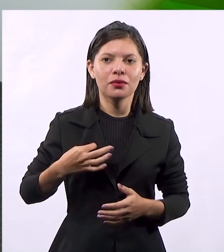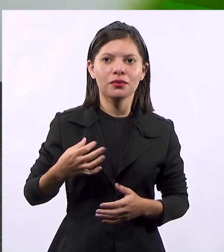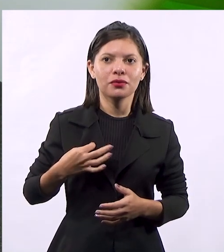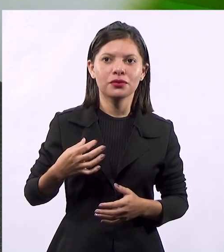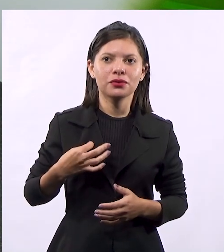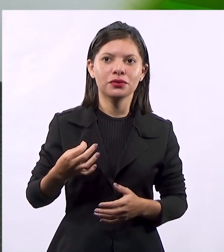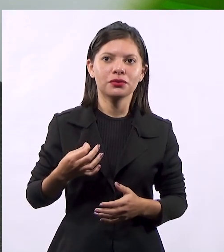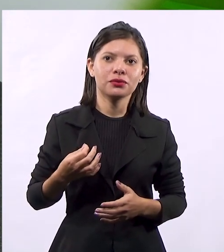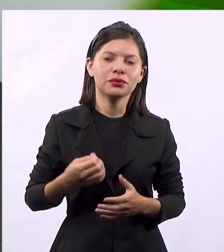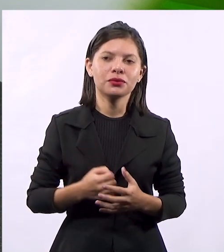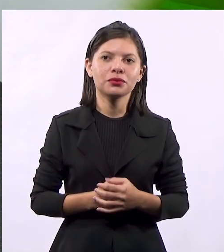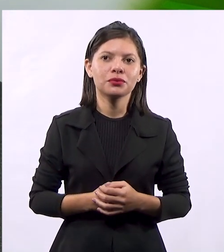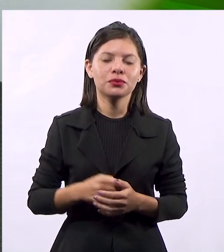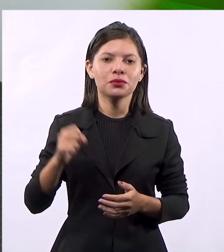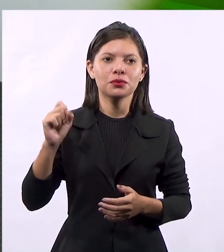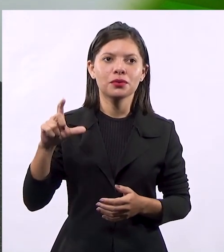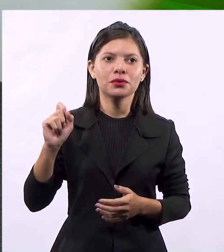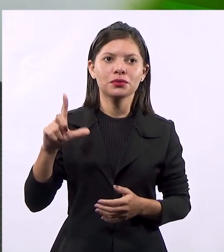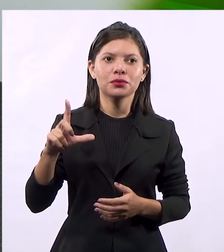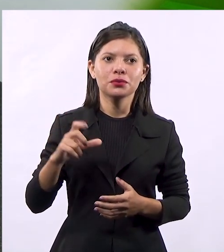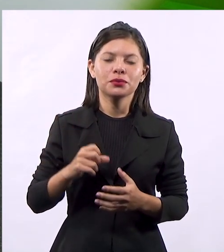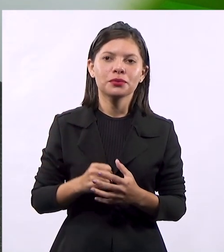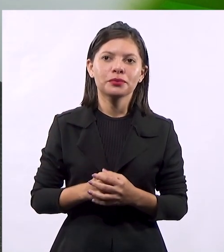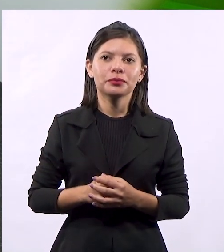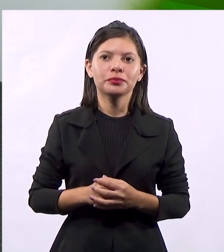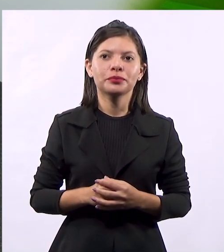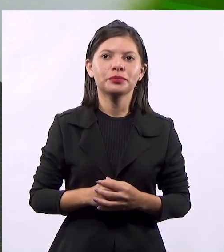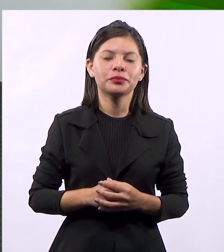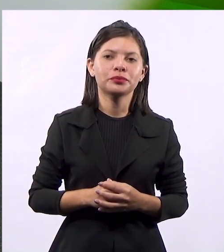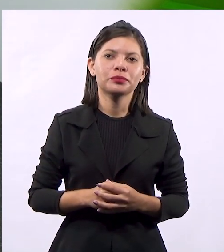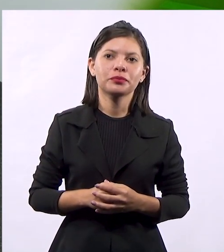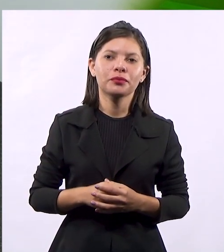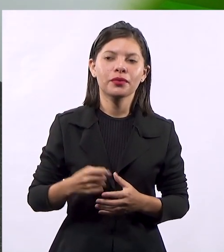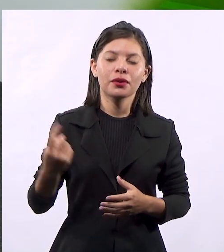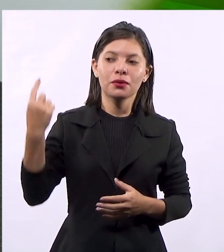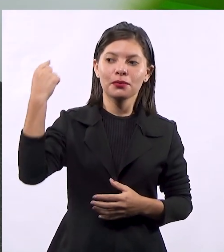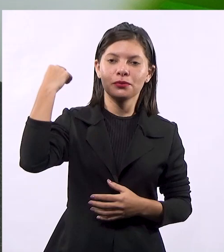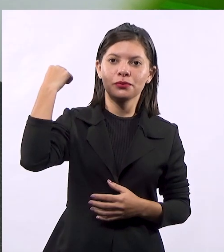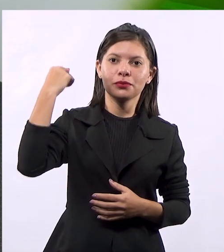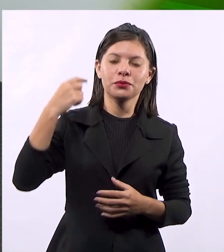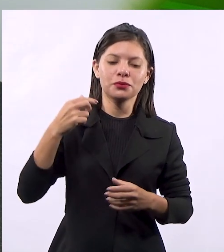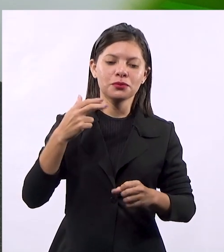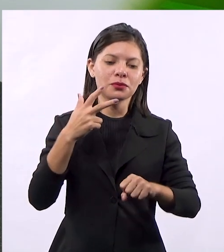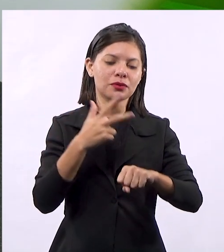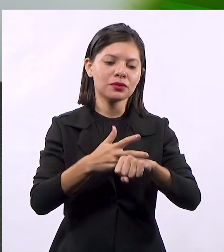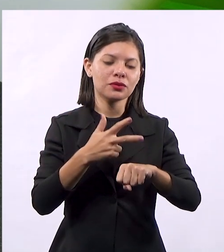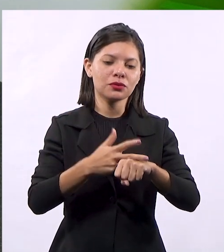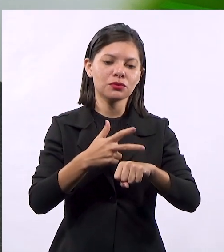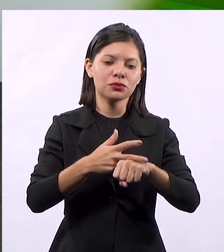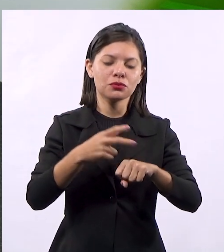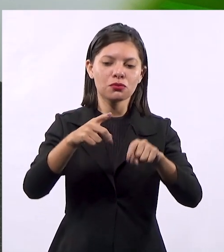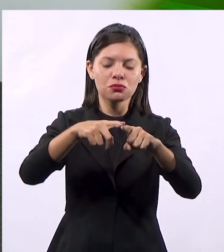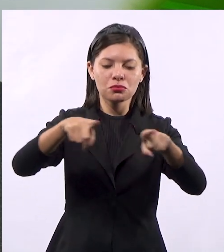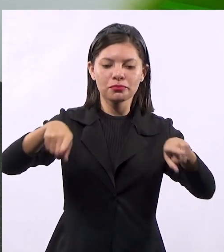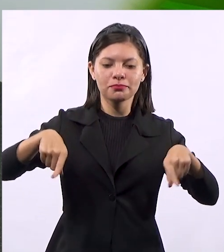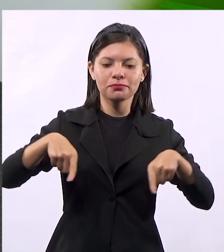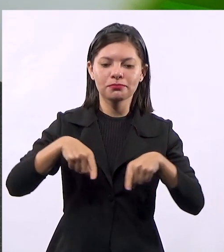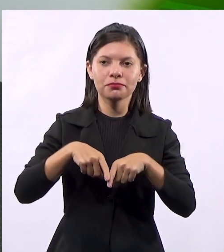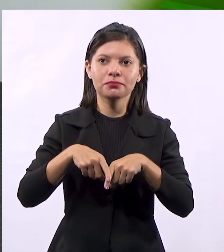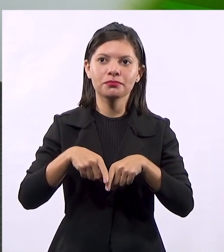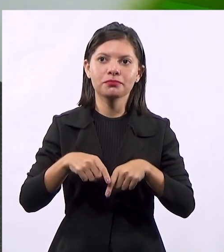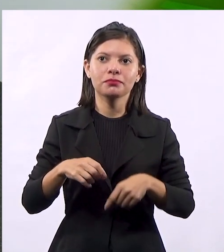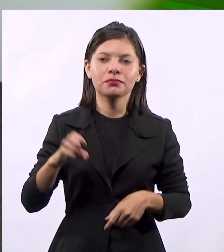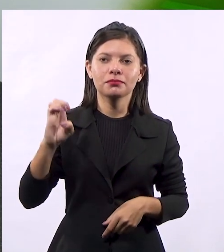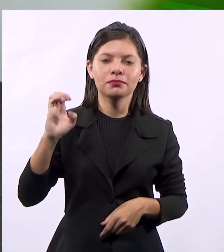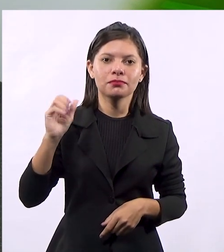parda, de cabelos pretos, à altura do ombro, com 40 anos, tenho aproximadamente